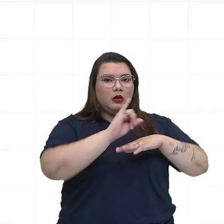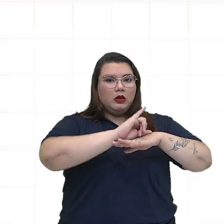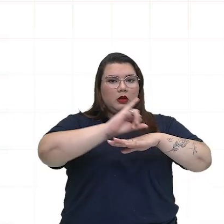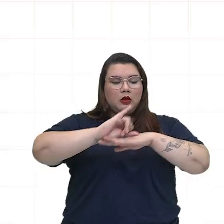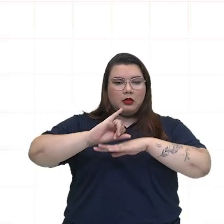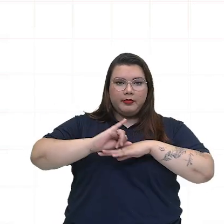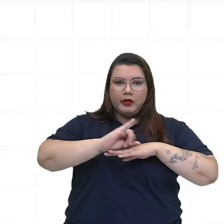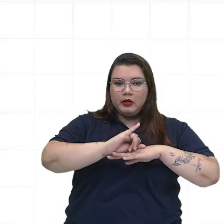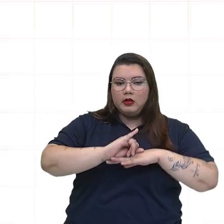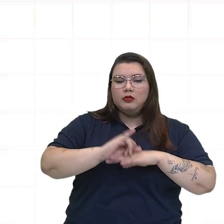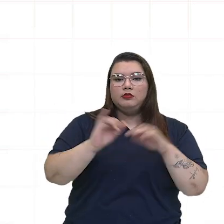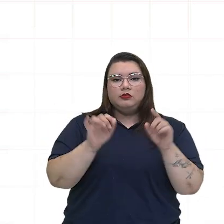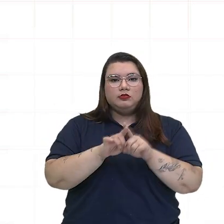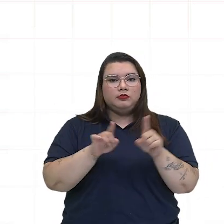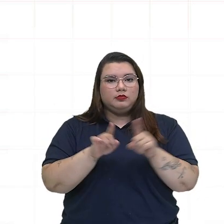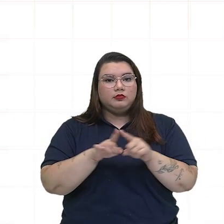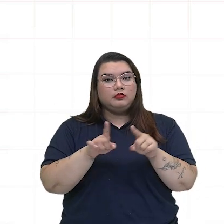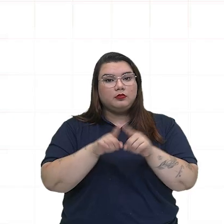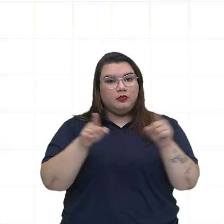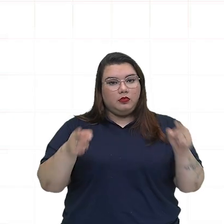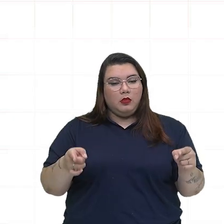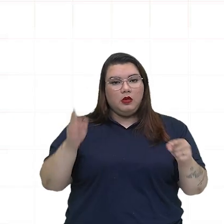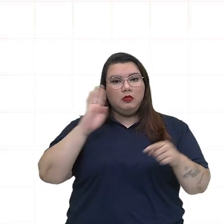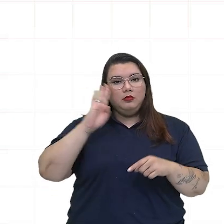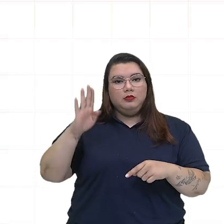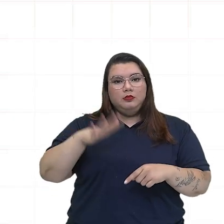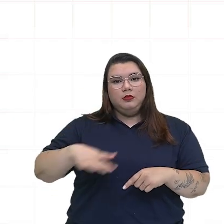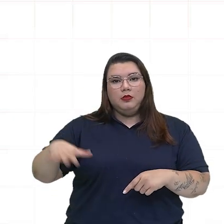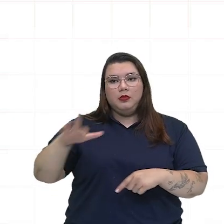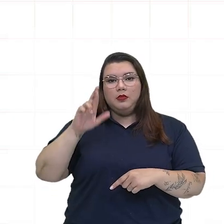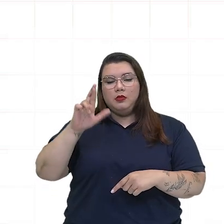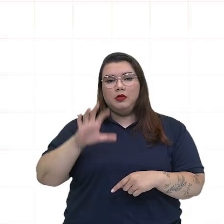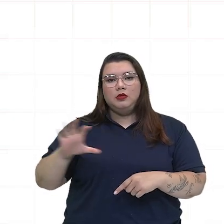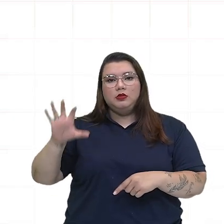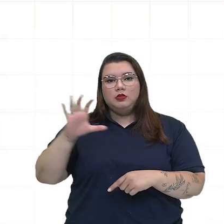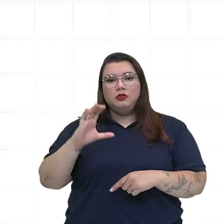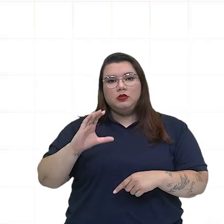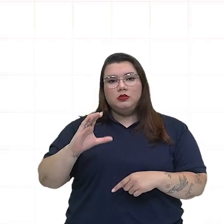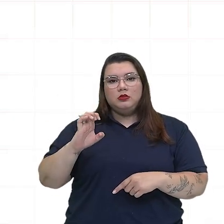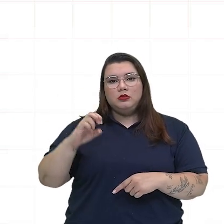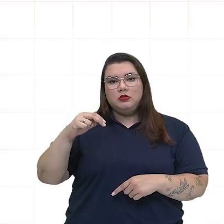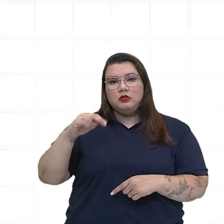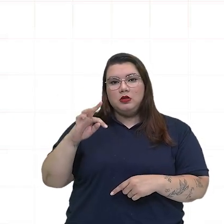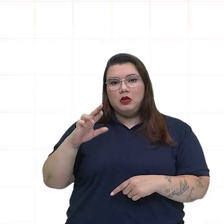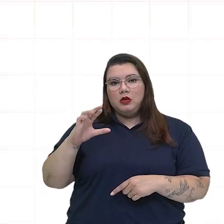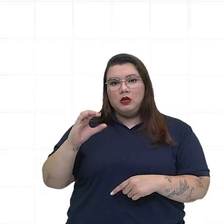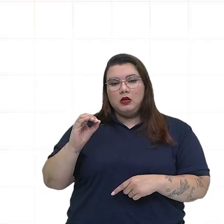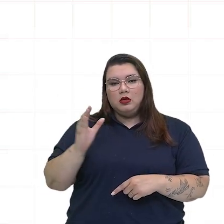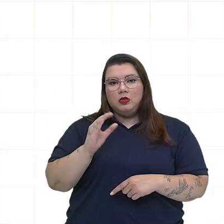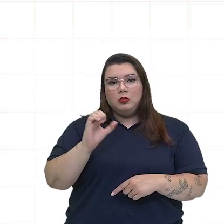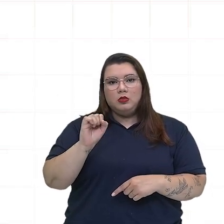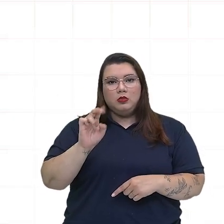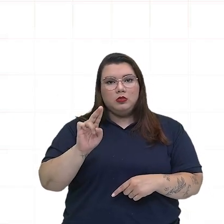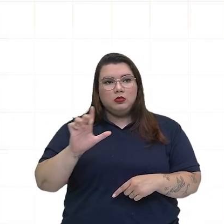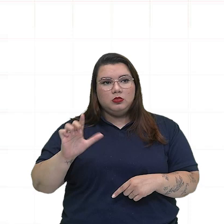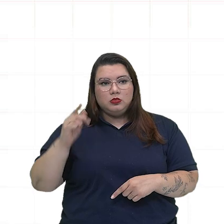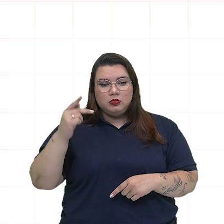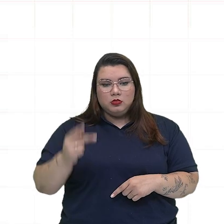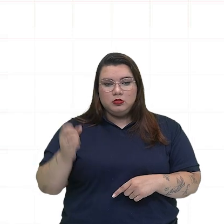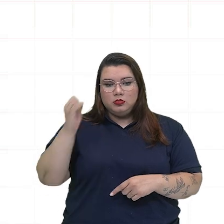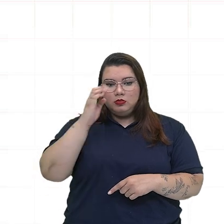capitais, normalmente, tá? Mas também principalmente na região centro-sul do Brasil, tá certo? E